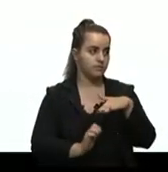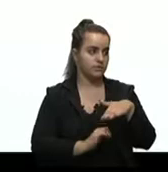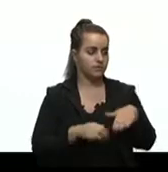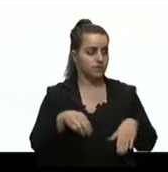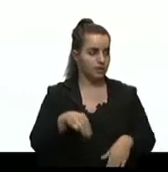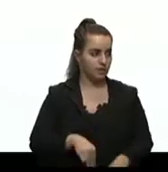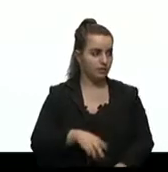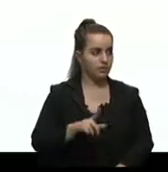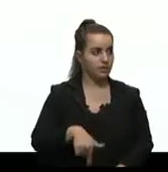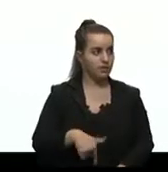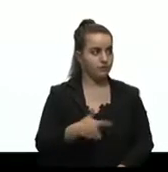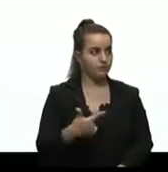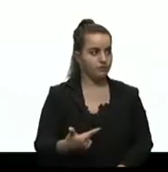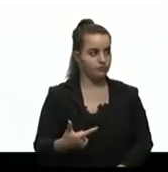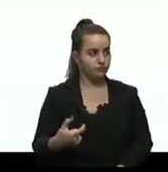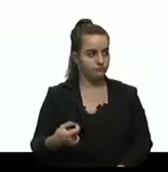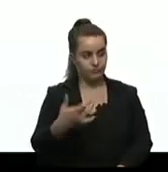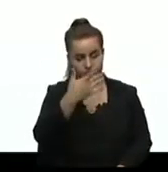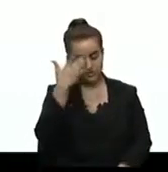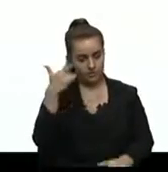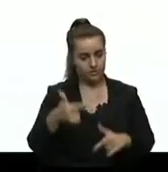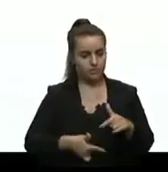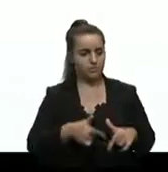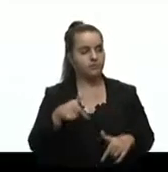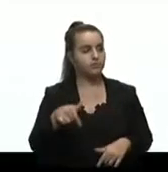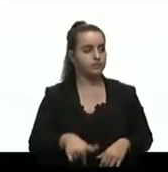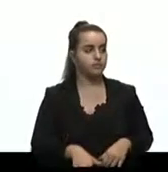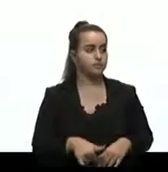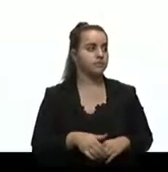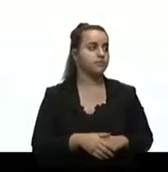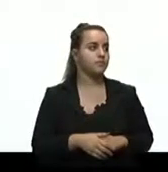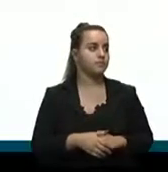lá com os 20 funcionários.